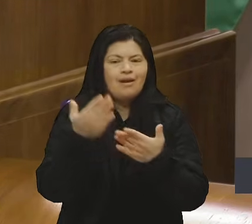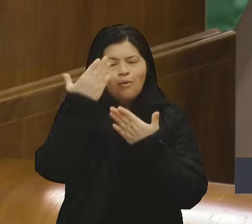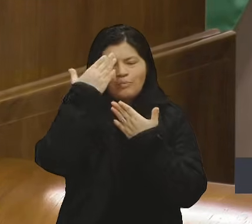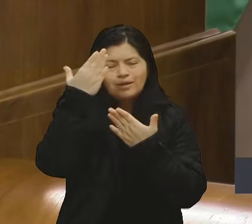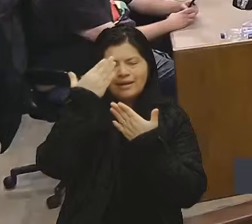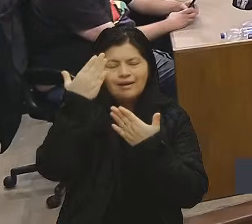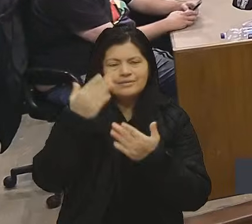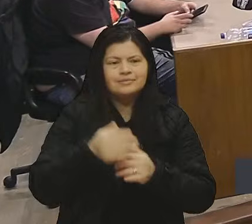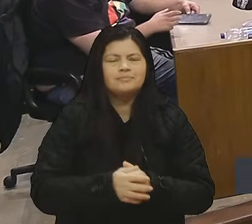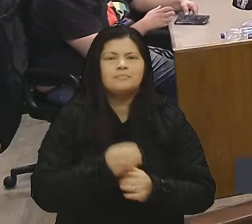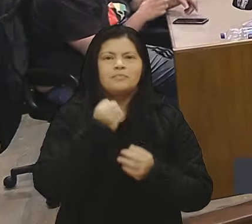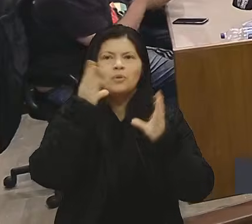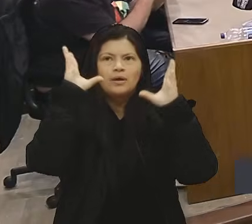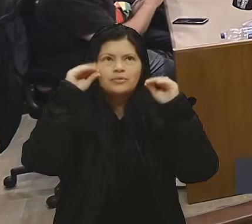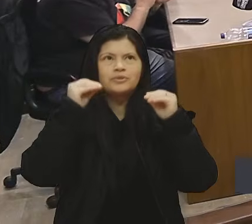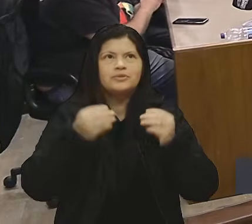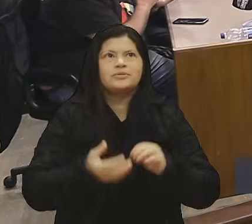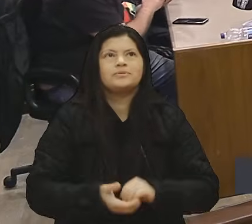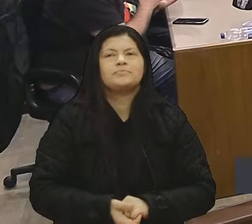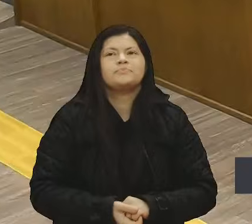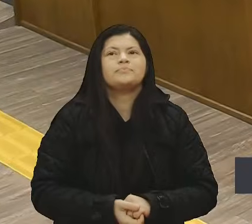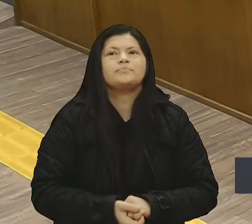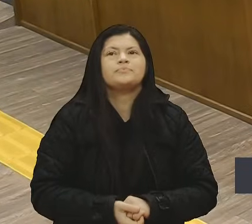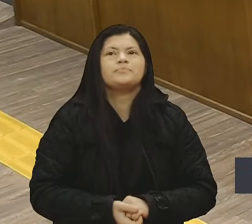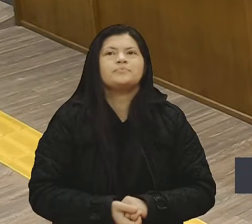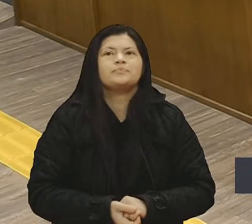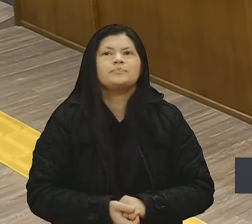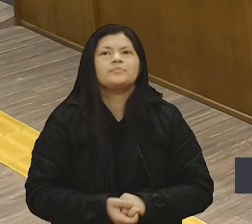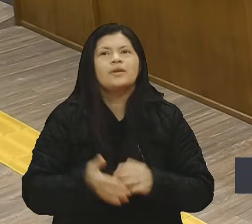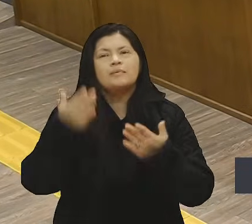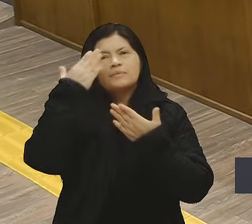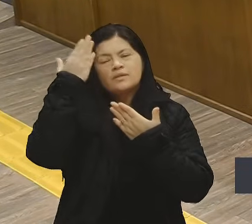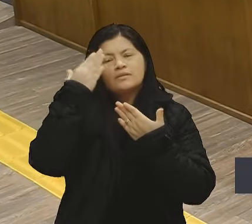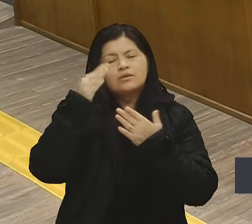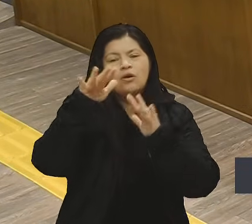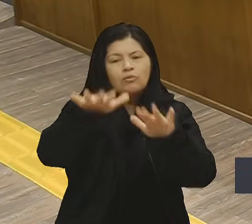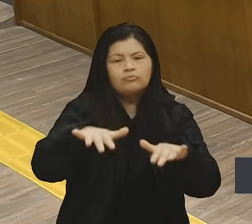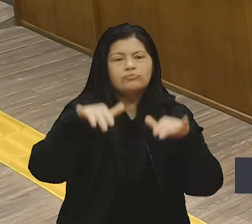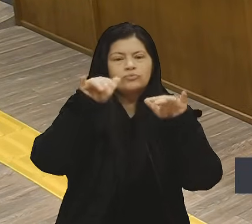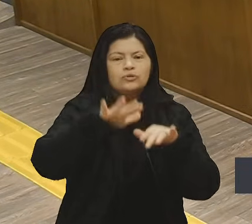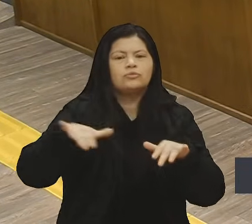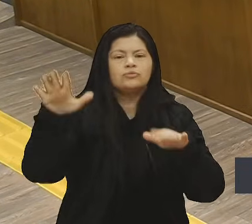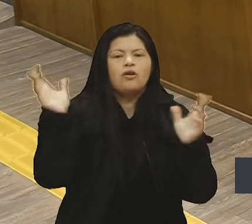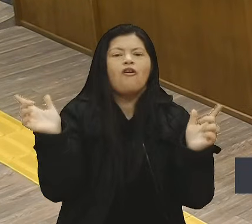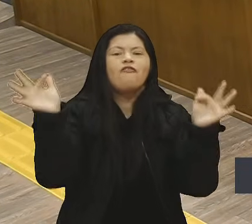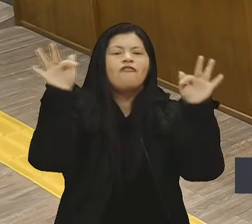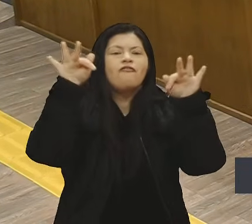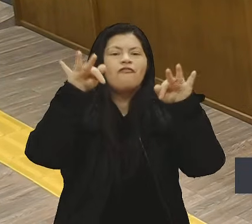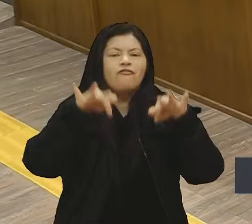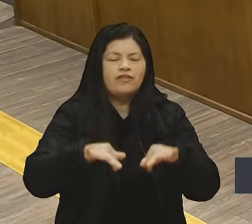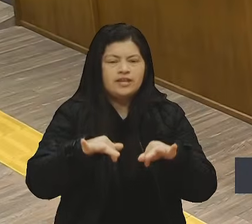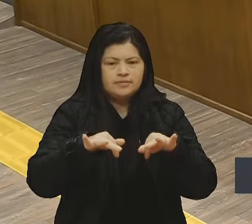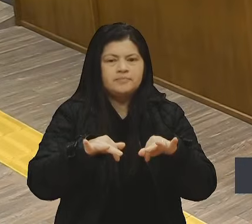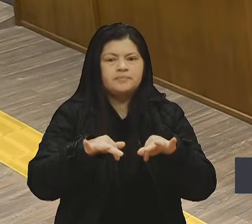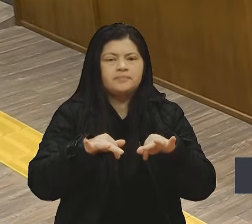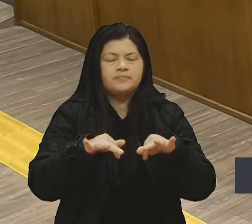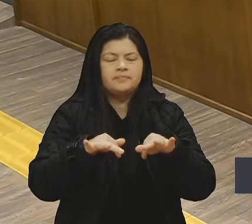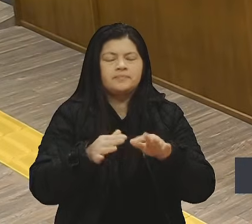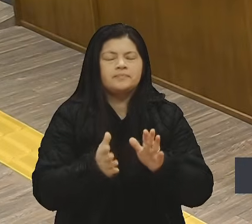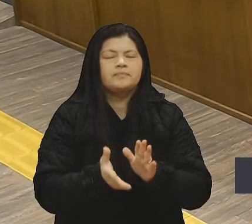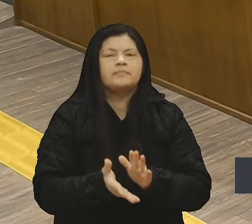Boa noite. Obrigado, Munari. Agradecendo a presença de todos, declaro encerrado esse